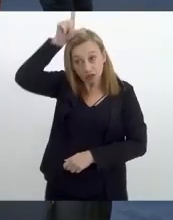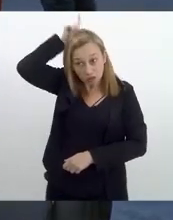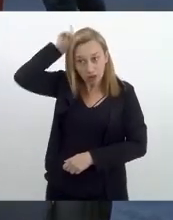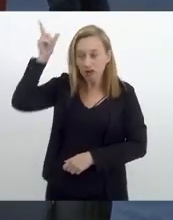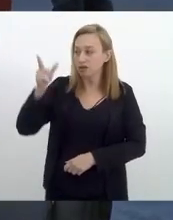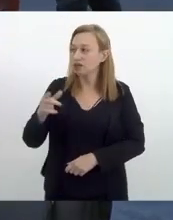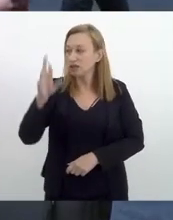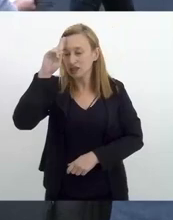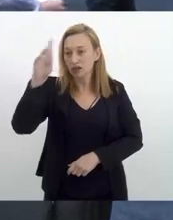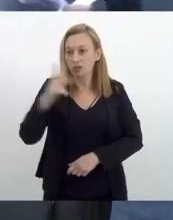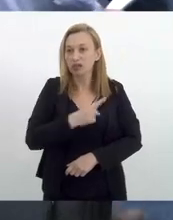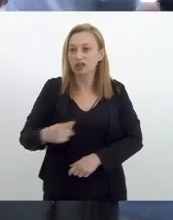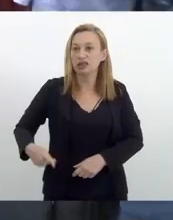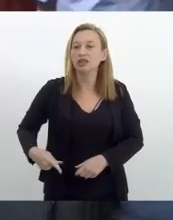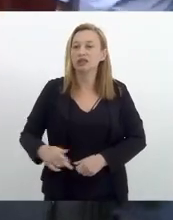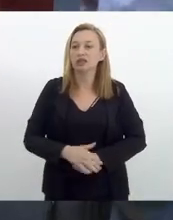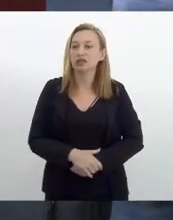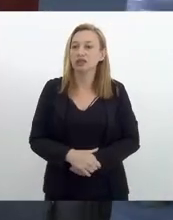Presidente,